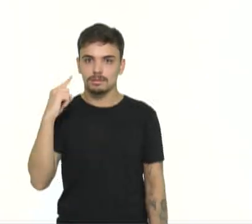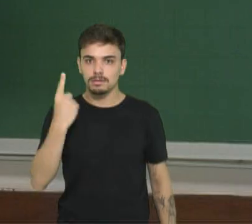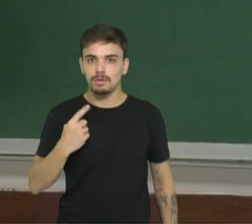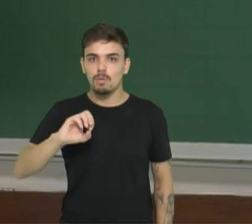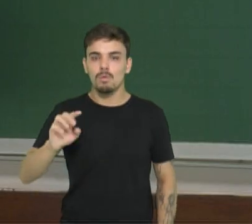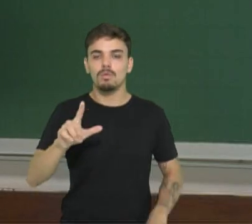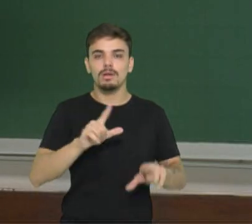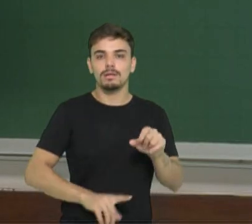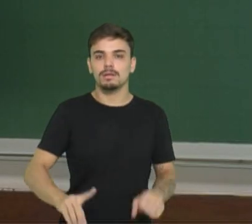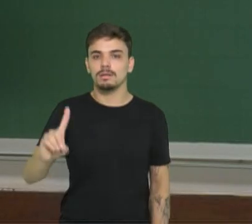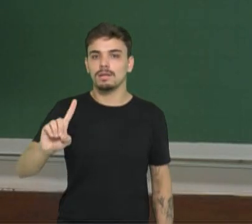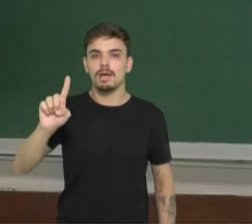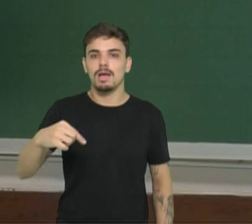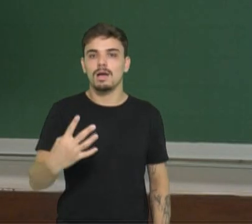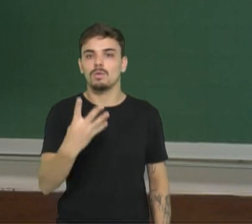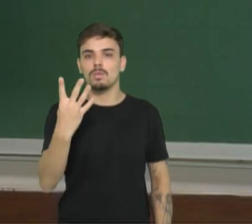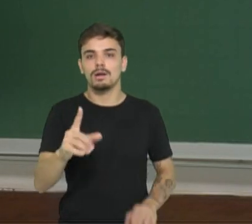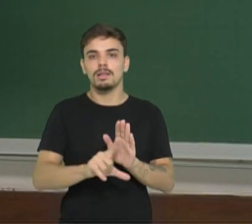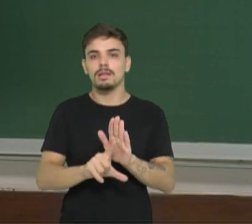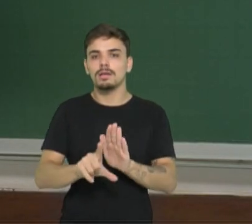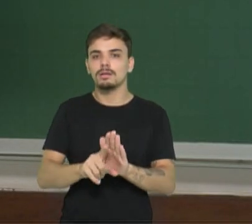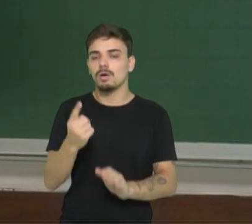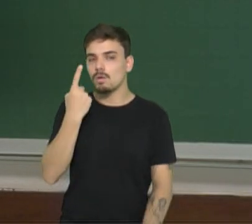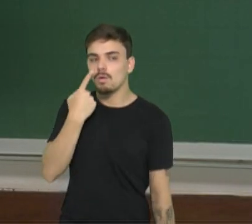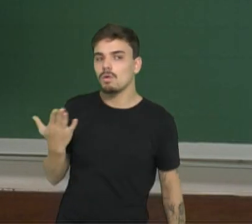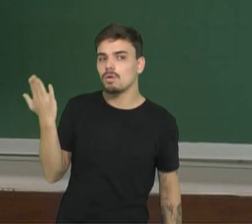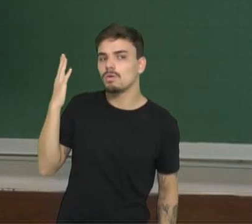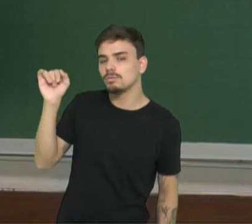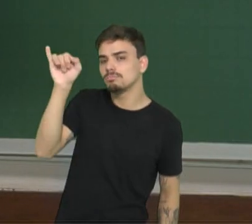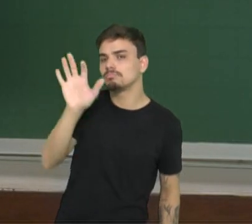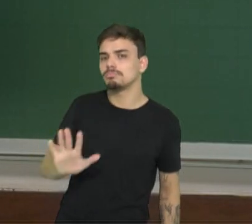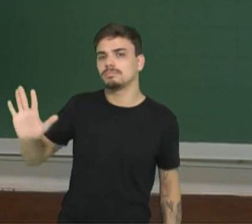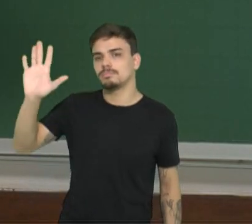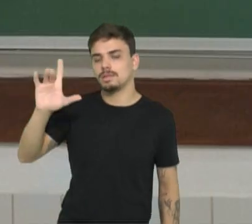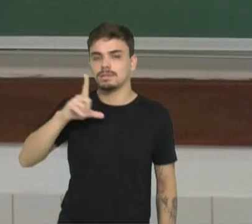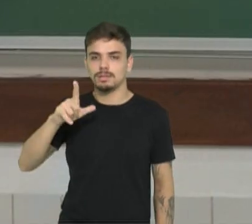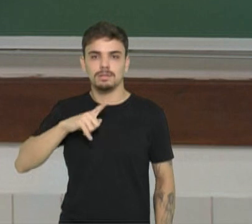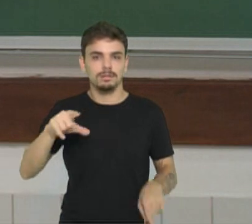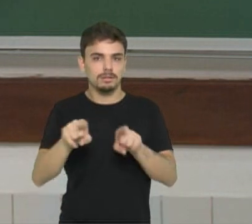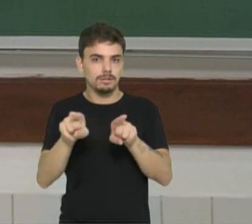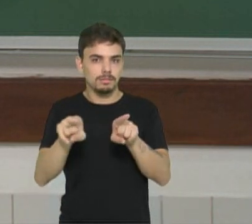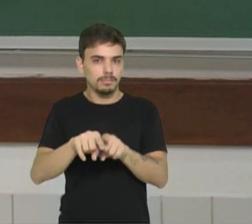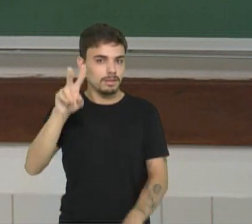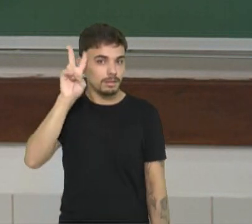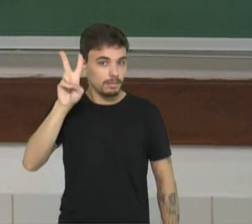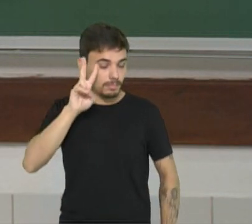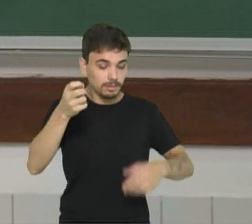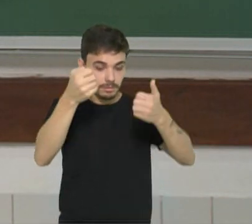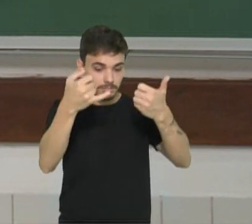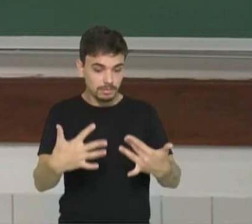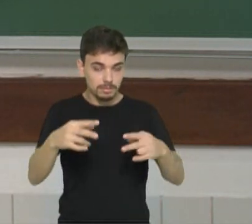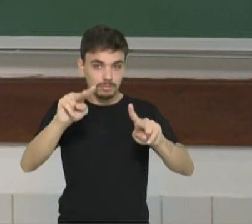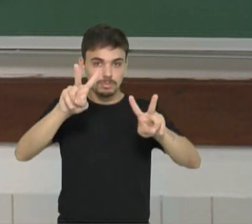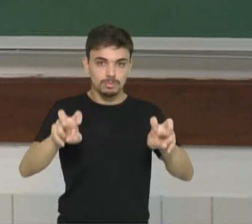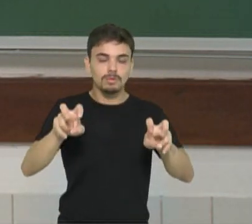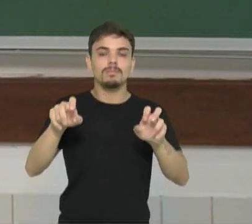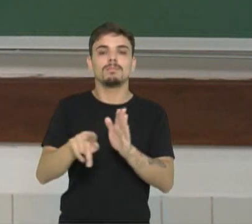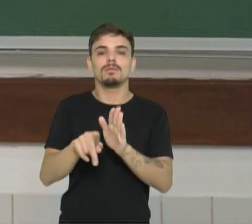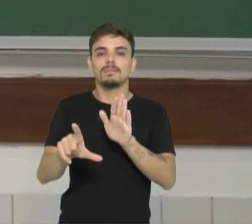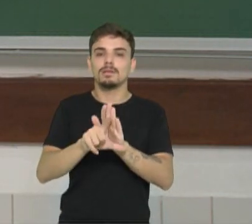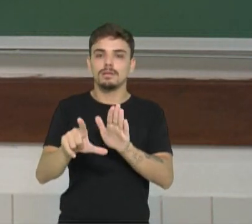letra D, a quarta lei de Newton. Então, olha bem a imagem, lembra das explicações sobre as leis de Newton que a